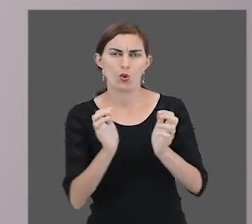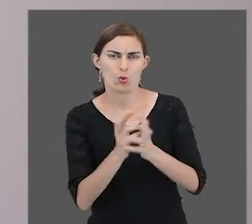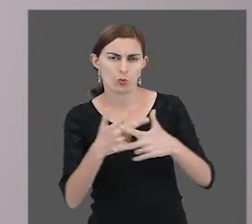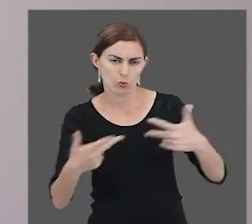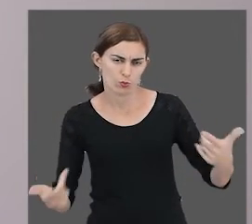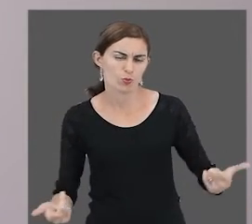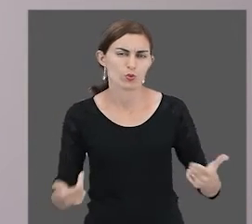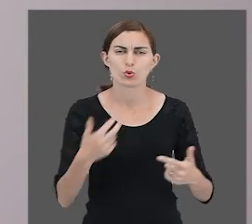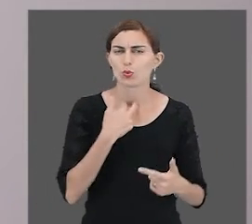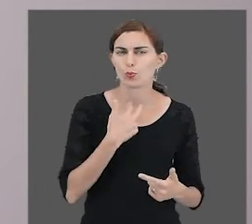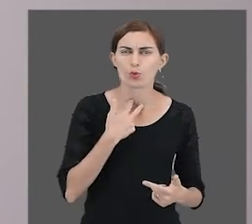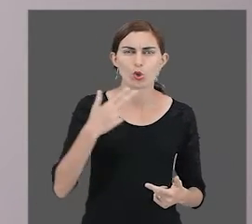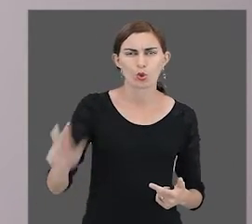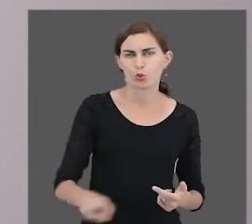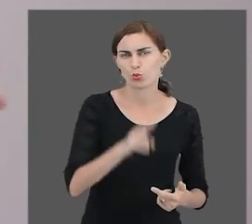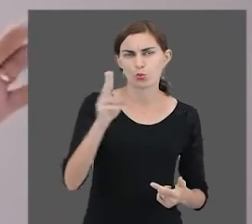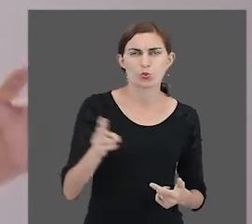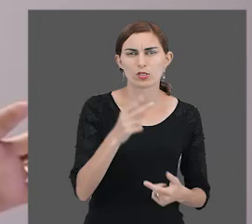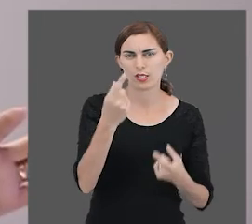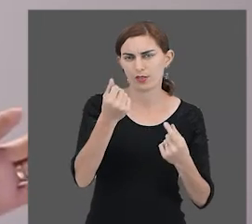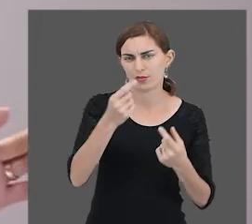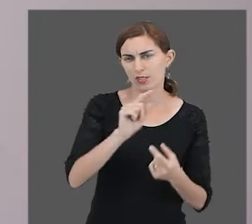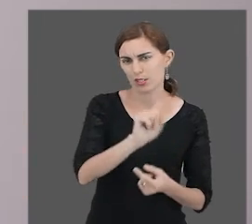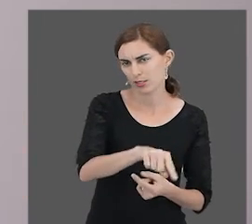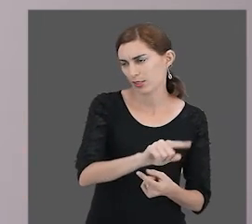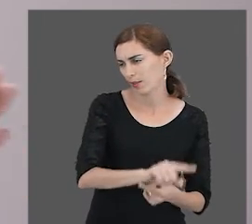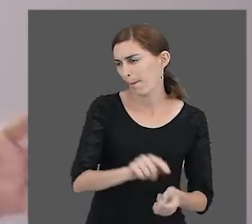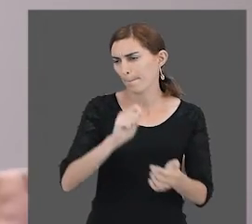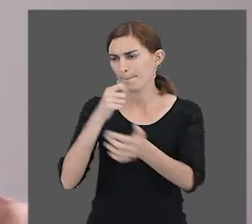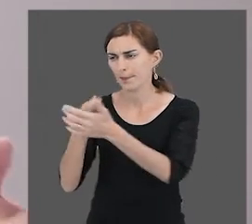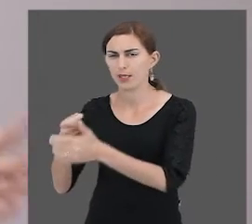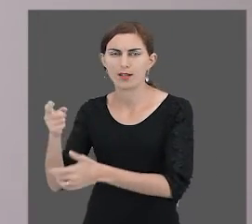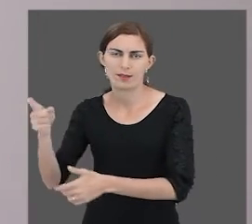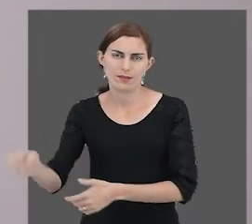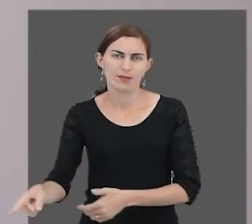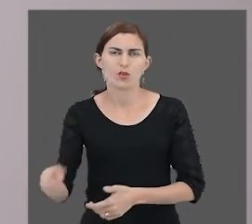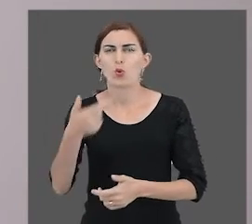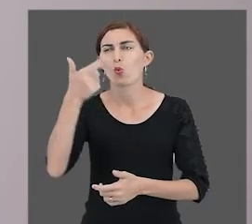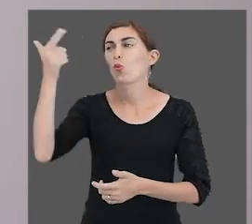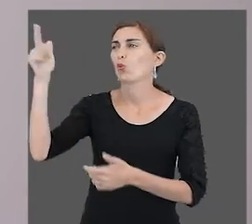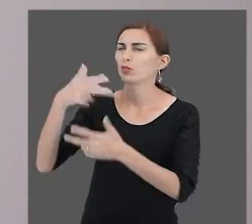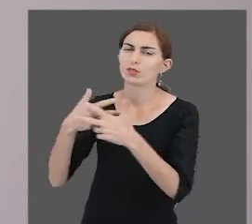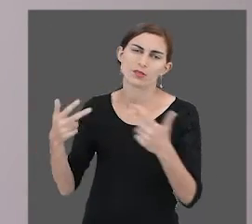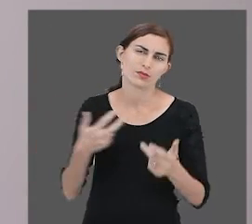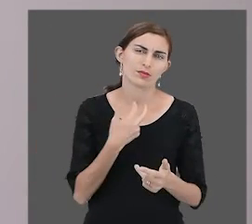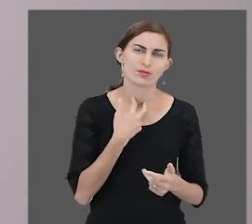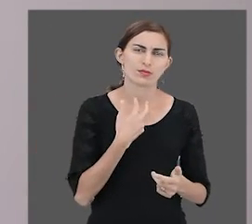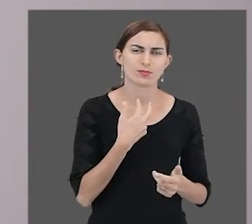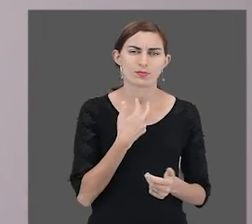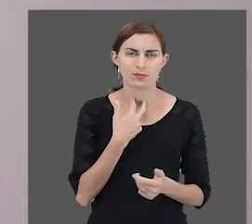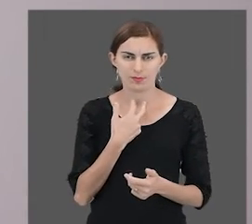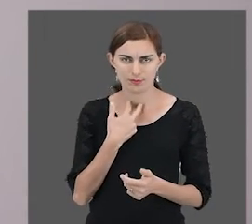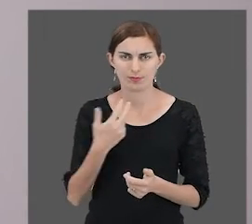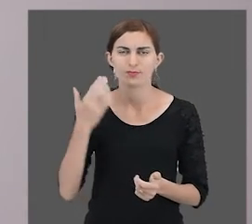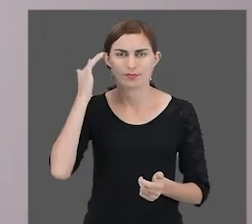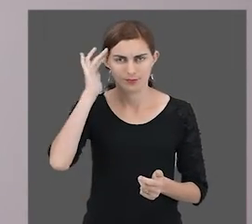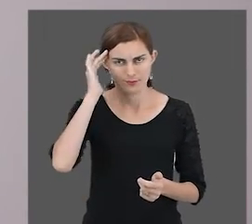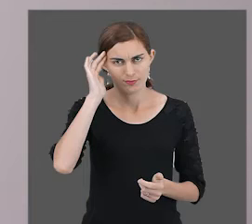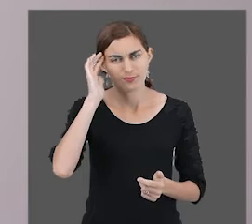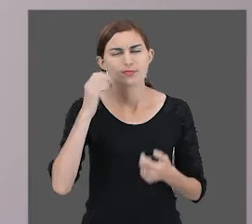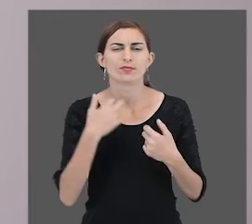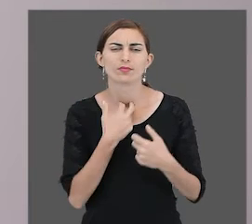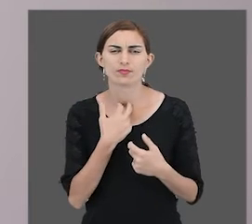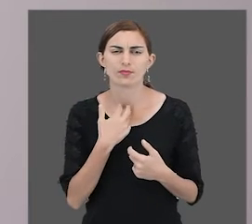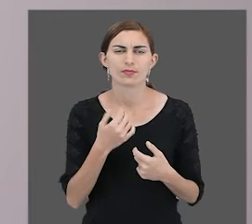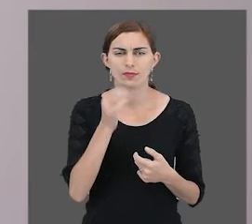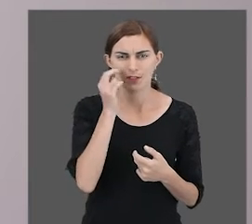equipamentos, ok? Você não pode usar o recurso de um e pagar outra despesa que não esteja elencada naquele grupo de despesas